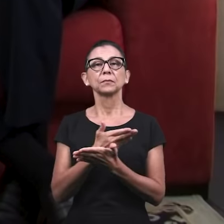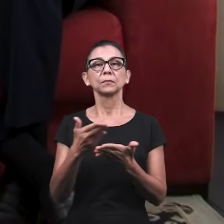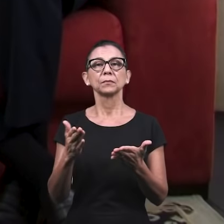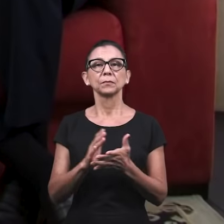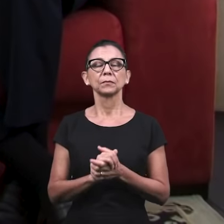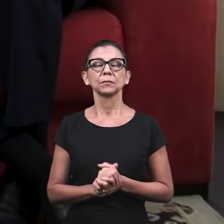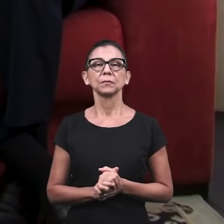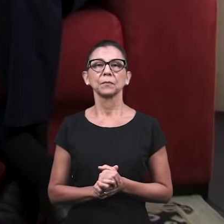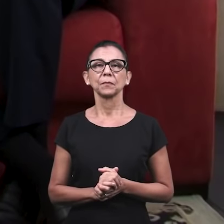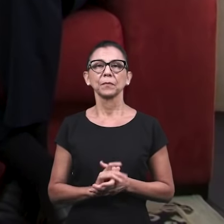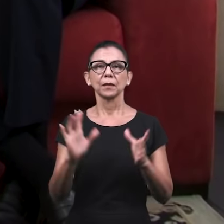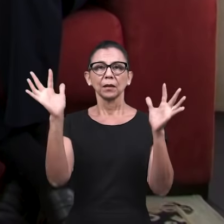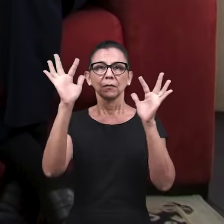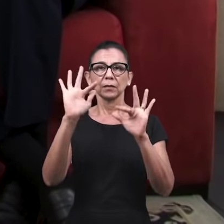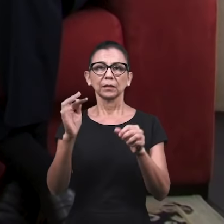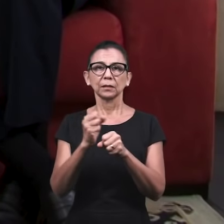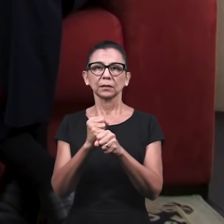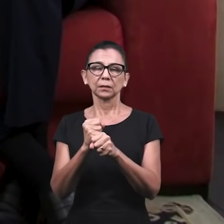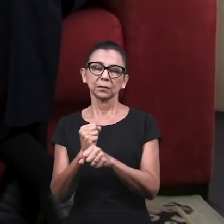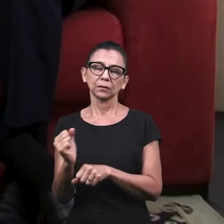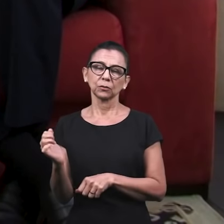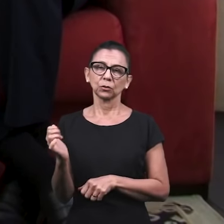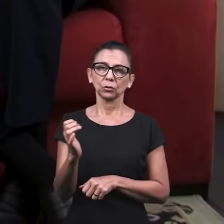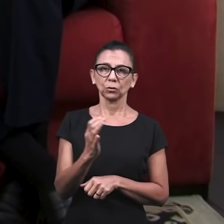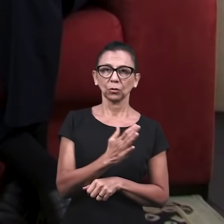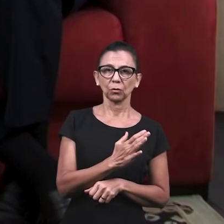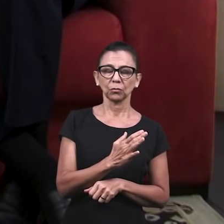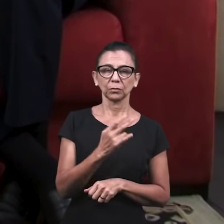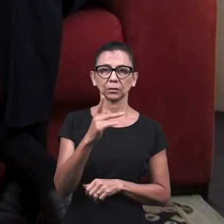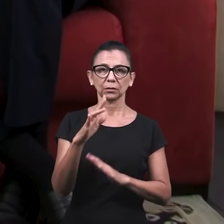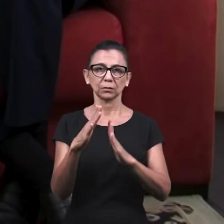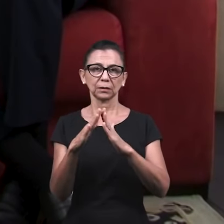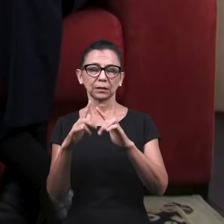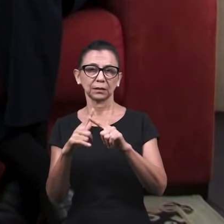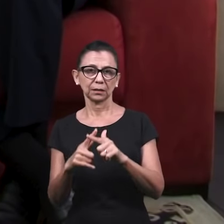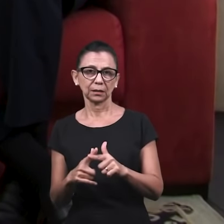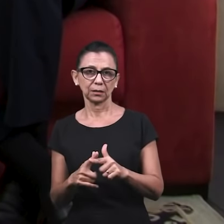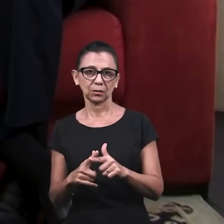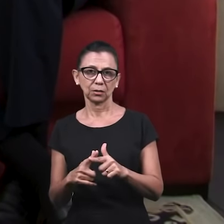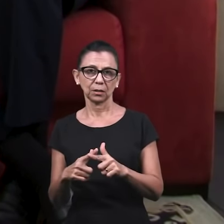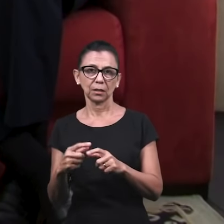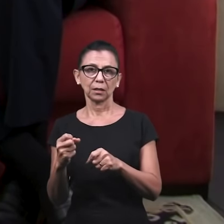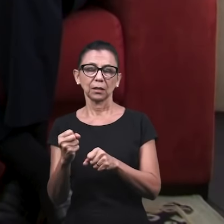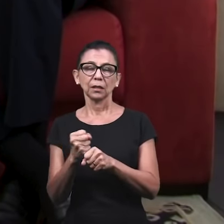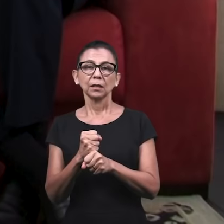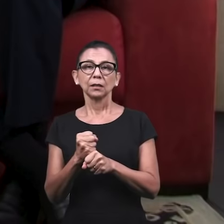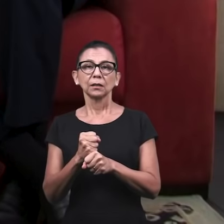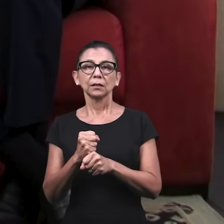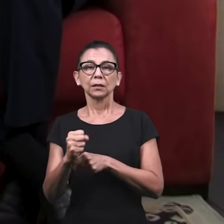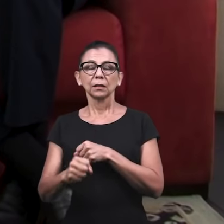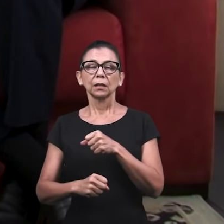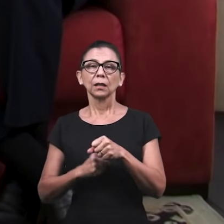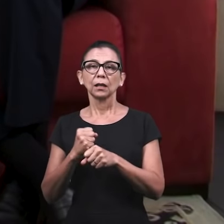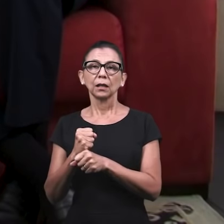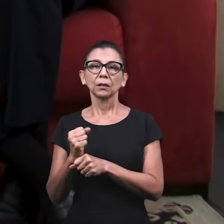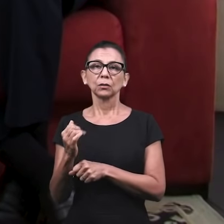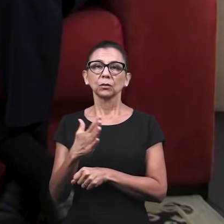Jesus, uma passagem de ano abençoada na sua igreja, que neste novo ano o Senhor enriqueça